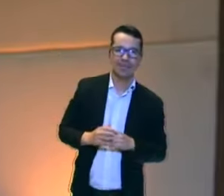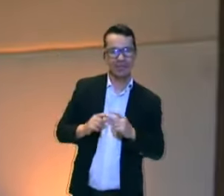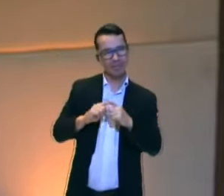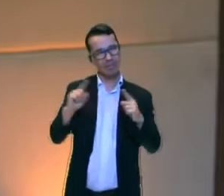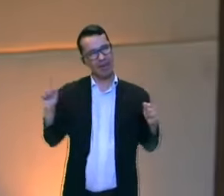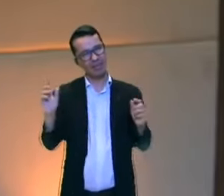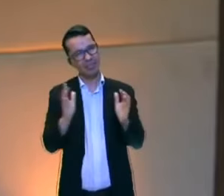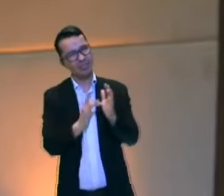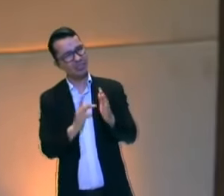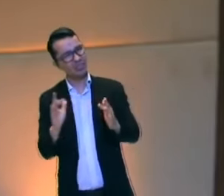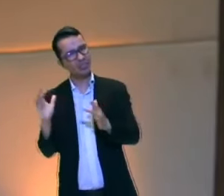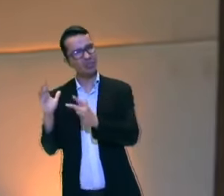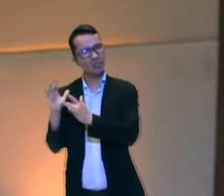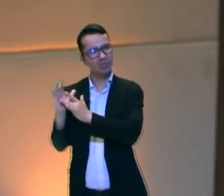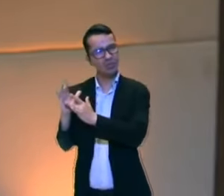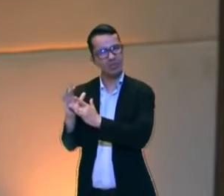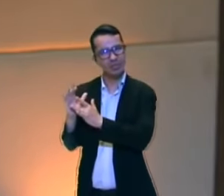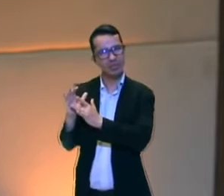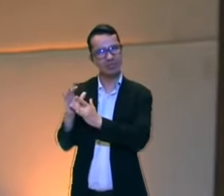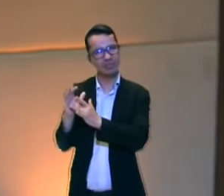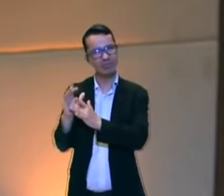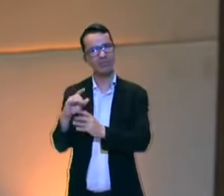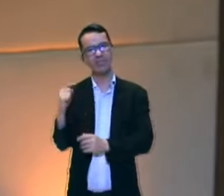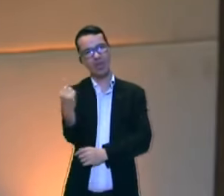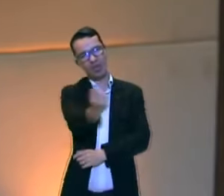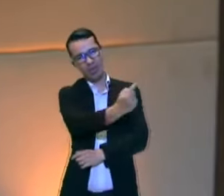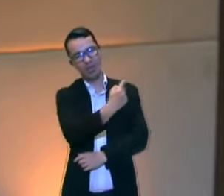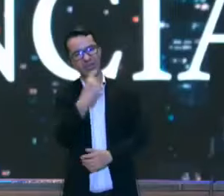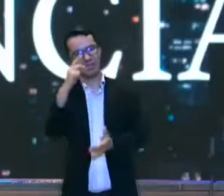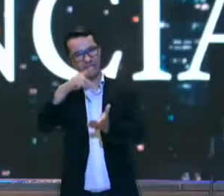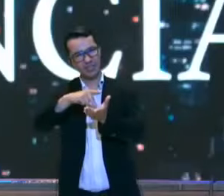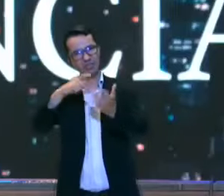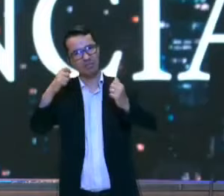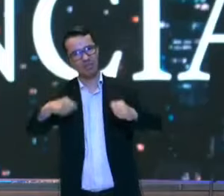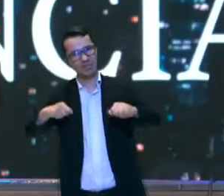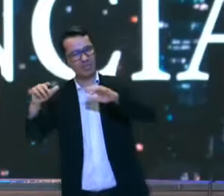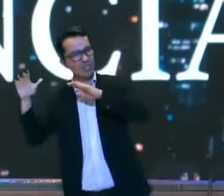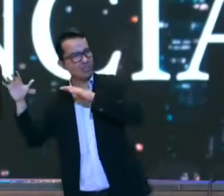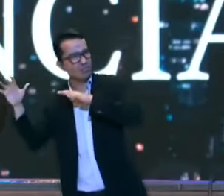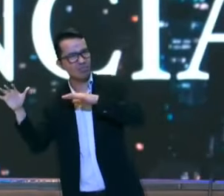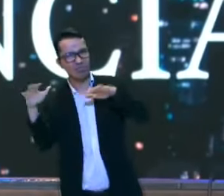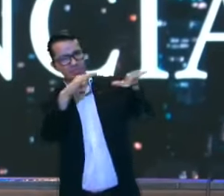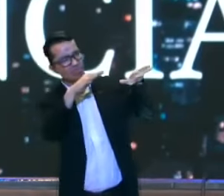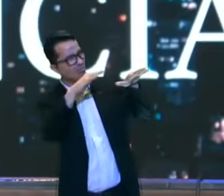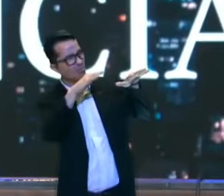Mas para outros, Jesus é pedra de tropeço. Como assim?